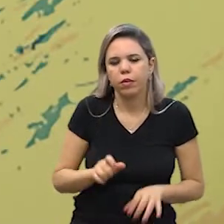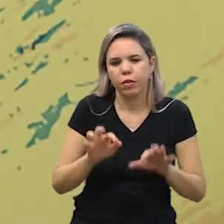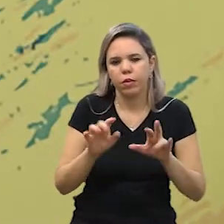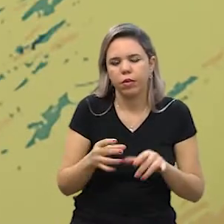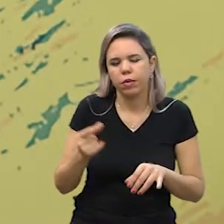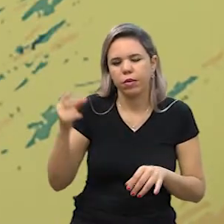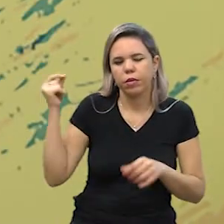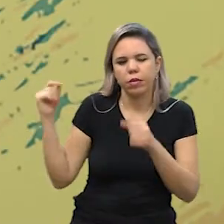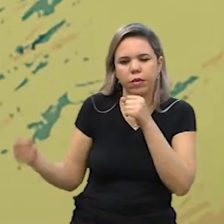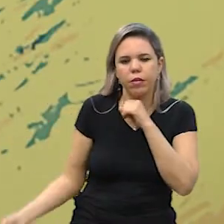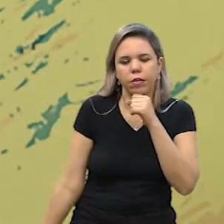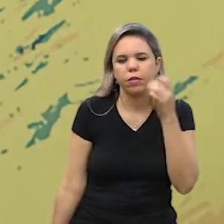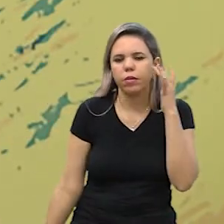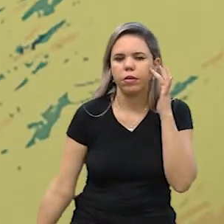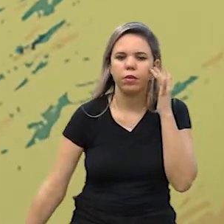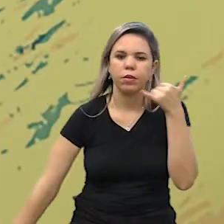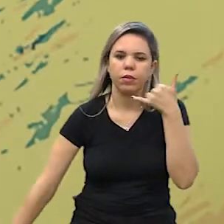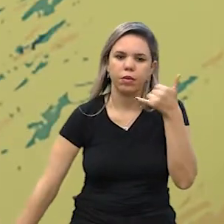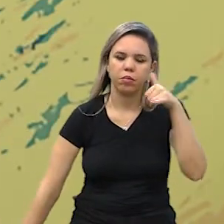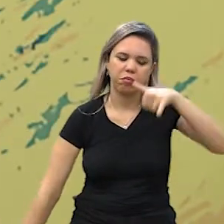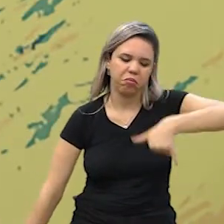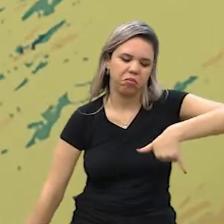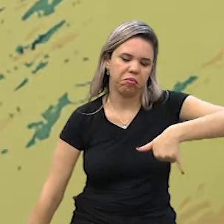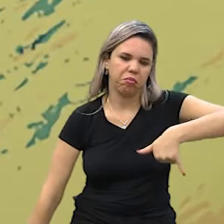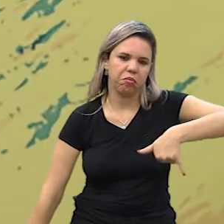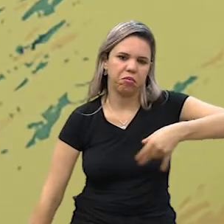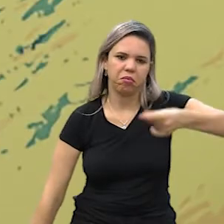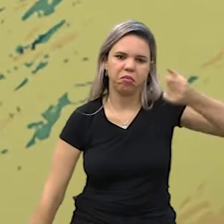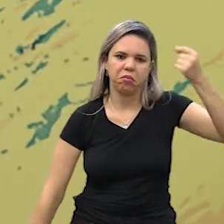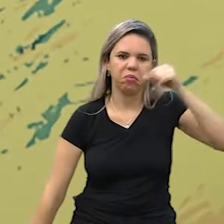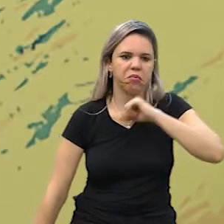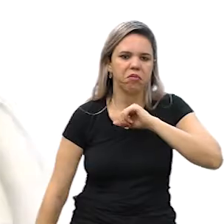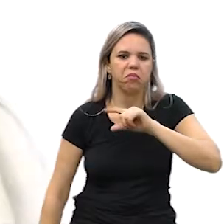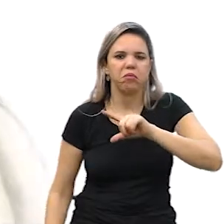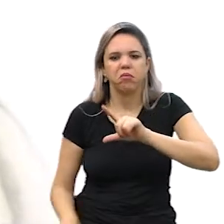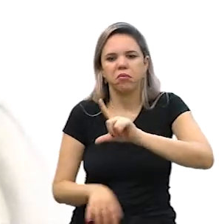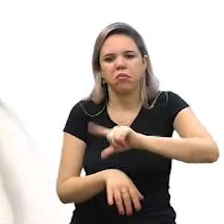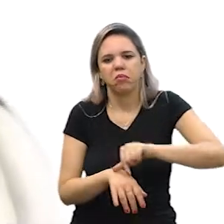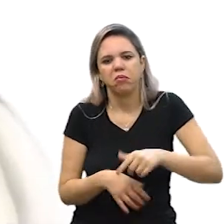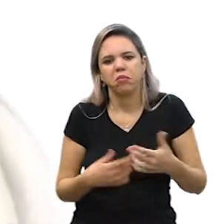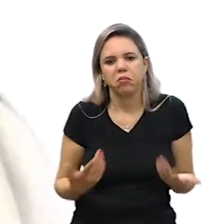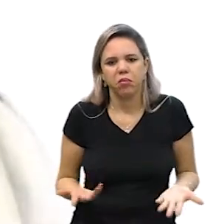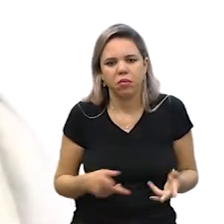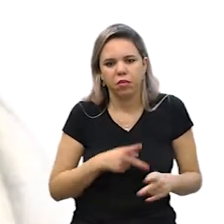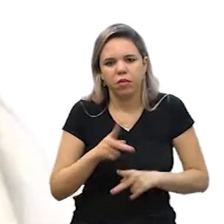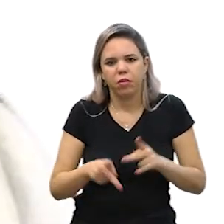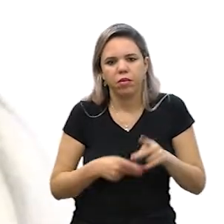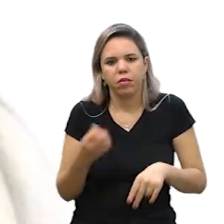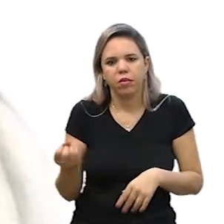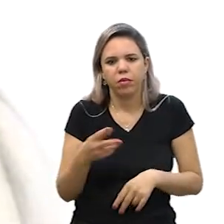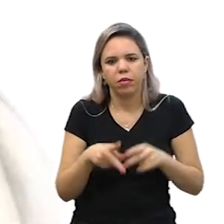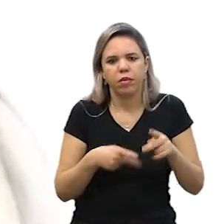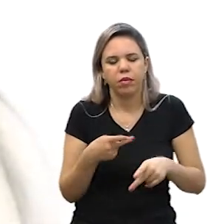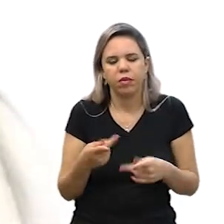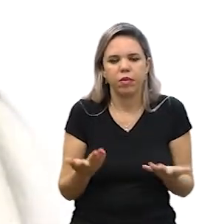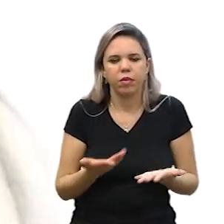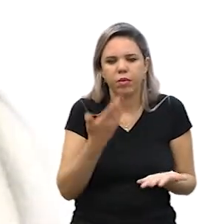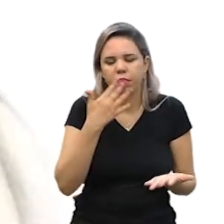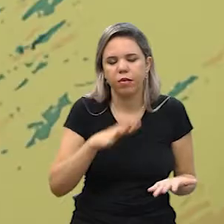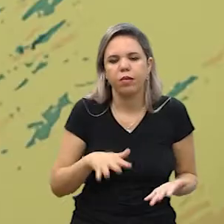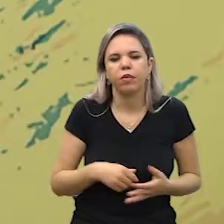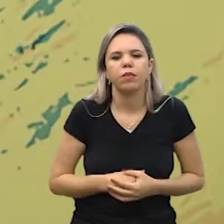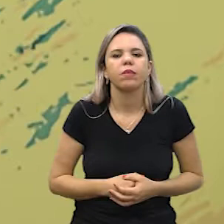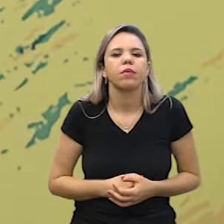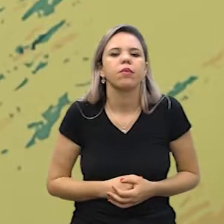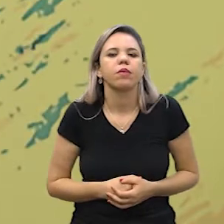de escrever. Eu acho que até o telefone fixo já está ficando meio para trás para esse pessoal da nova geração, a